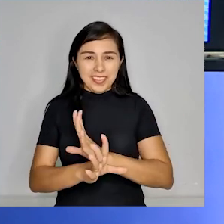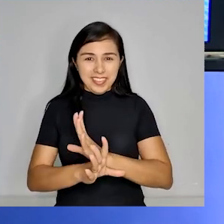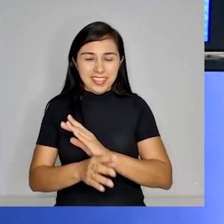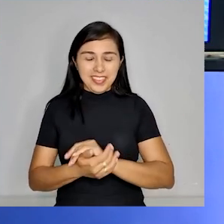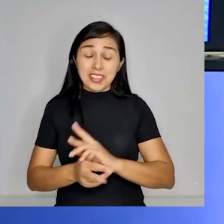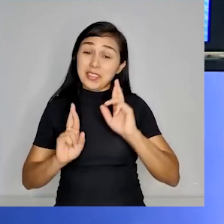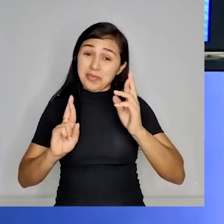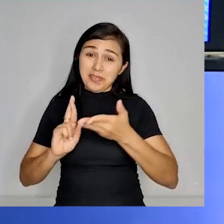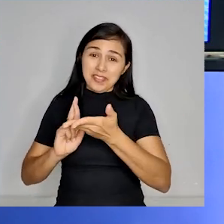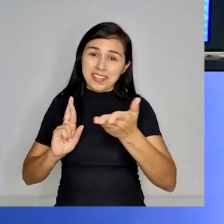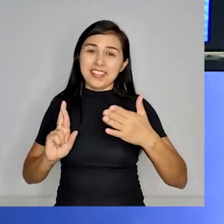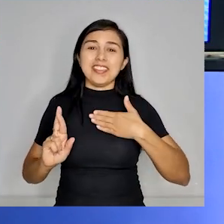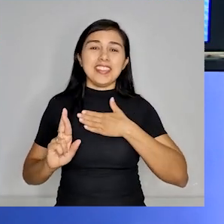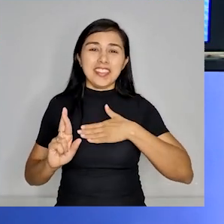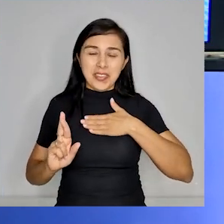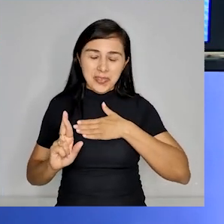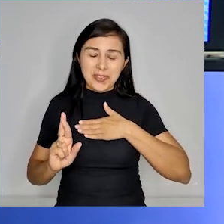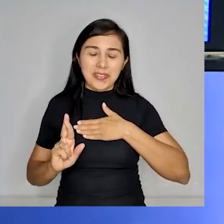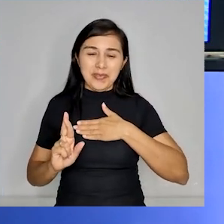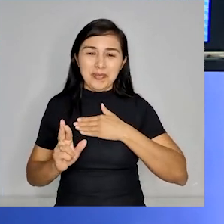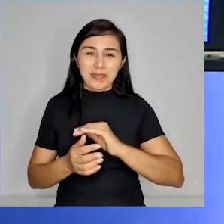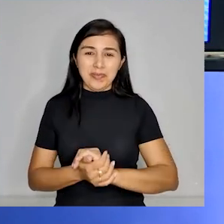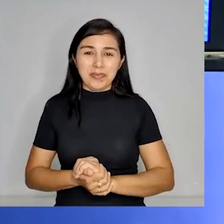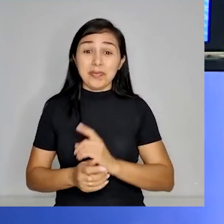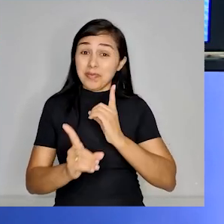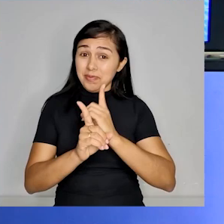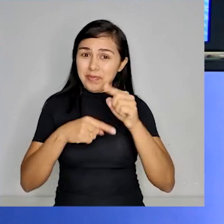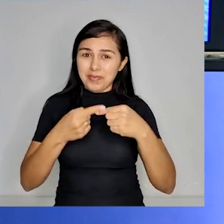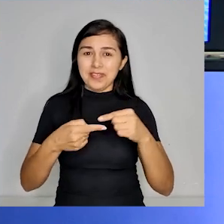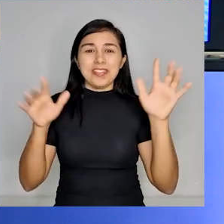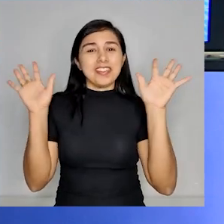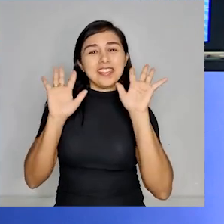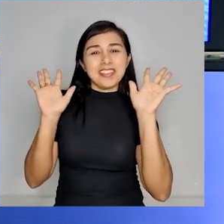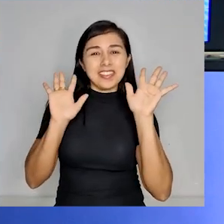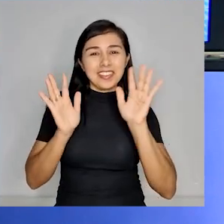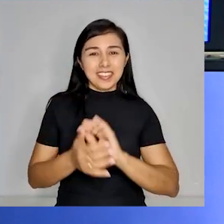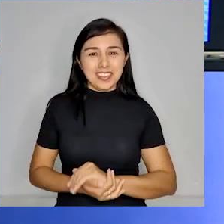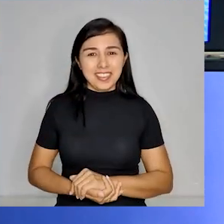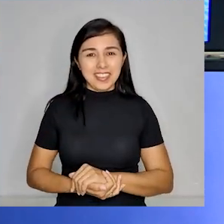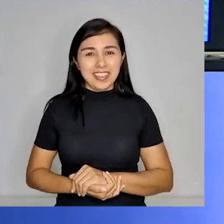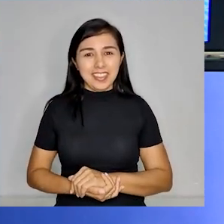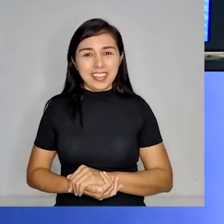por aqui. Espero que vocês tenham gostado bastante e até uma próxima. Tchau, tchau!